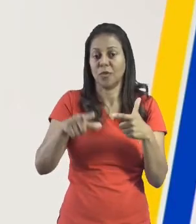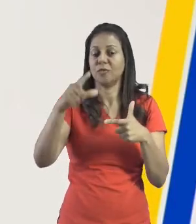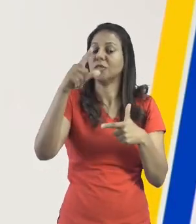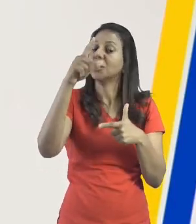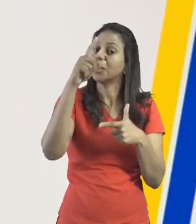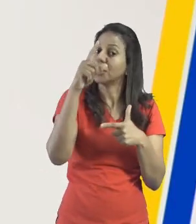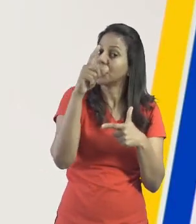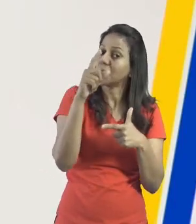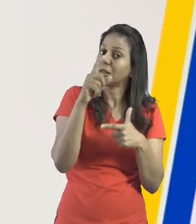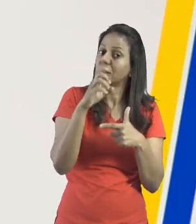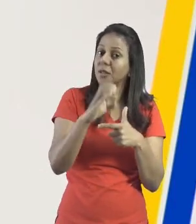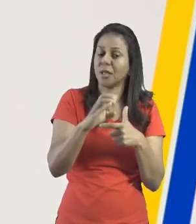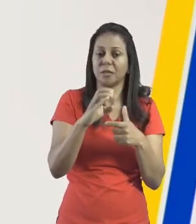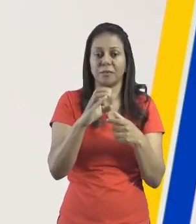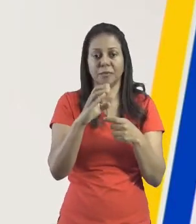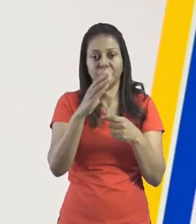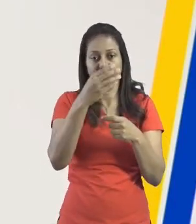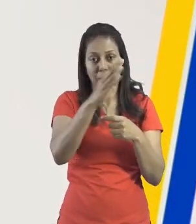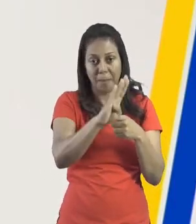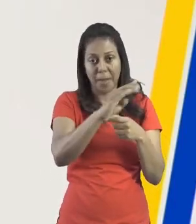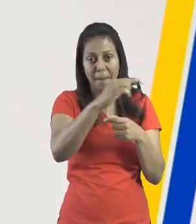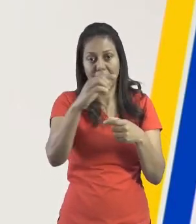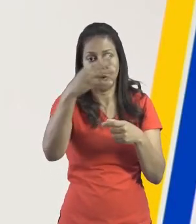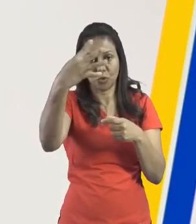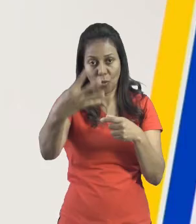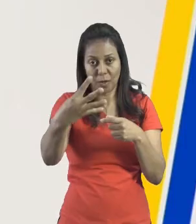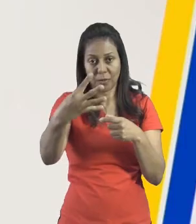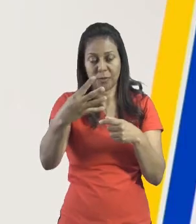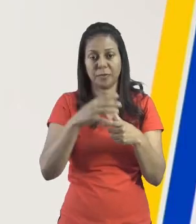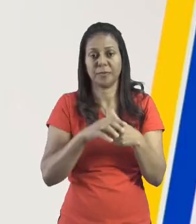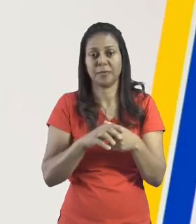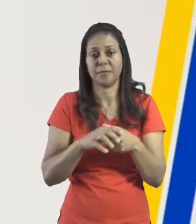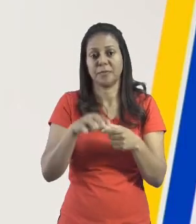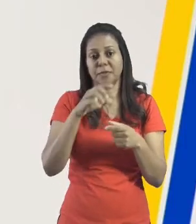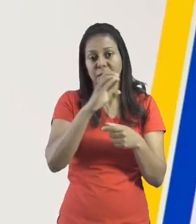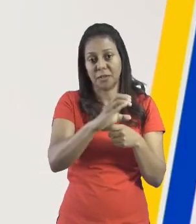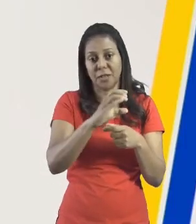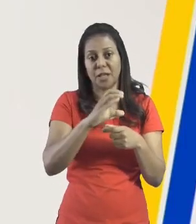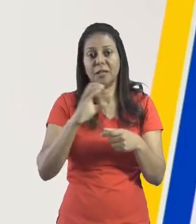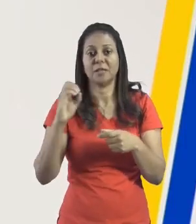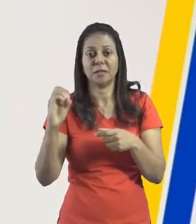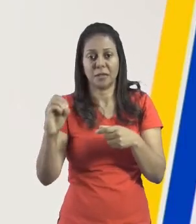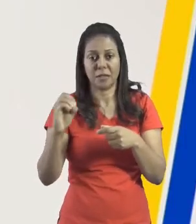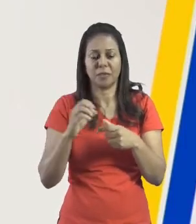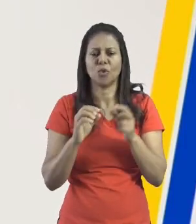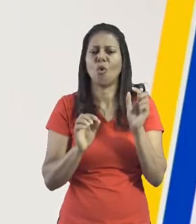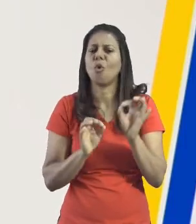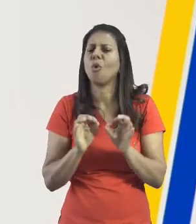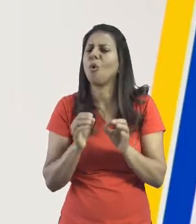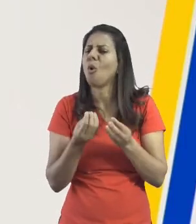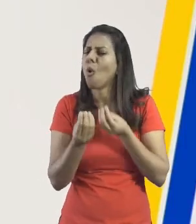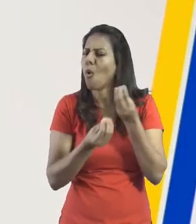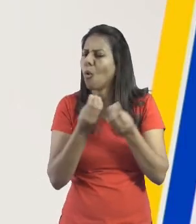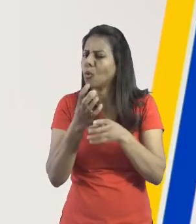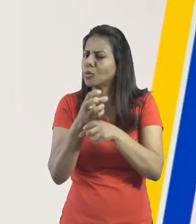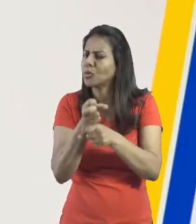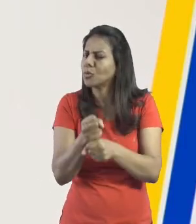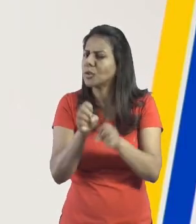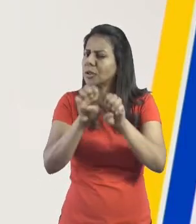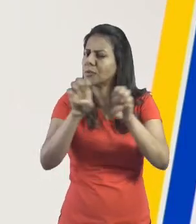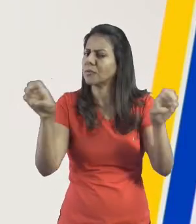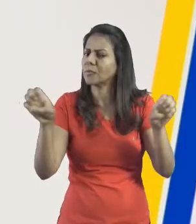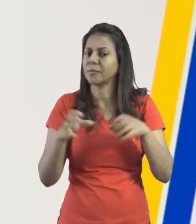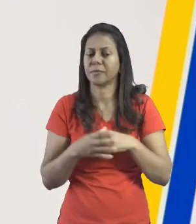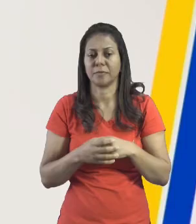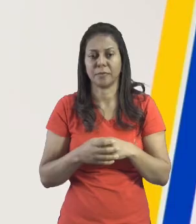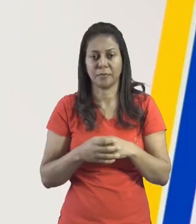4, e o C, que não aparece, lógico, vai ser zero. Então, como resolver essa equação?